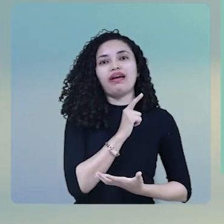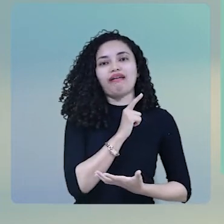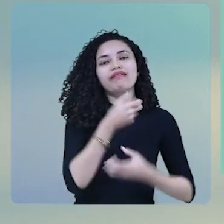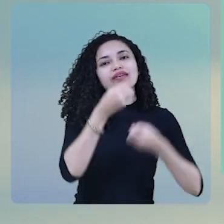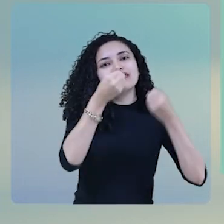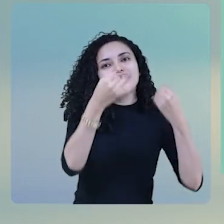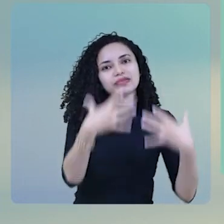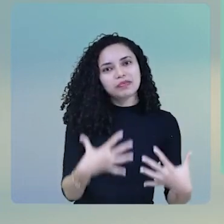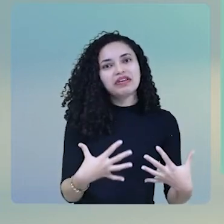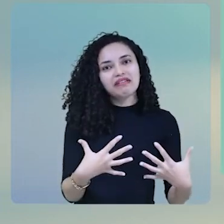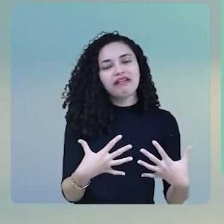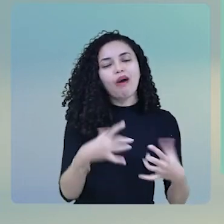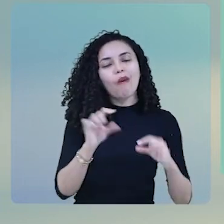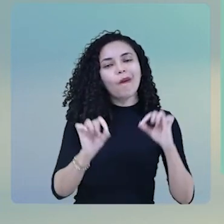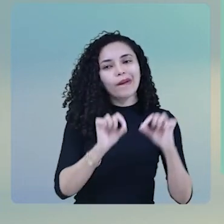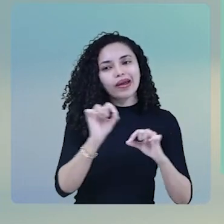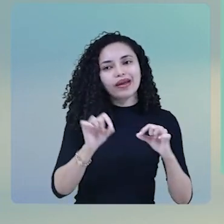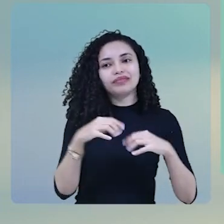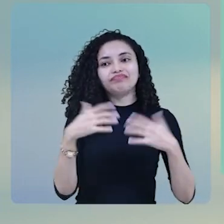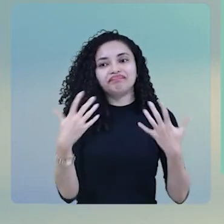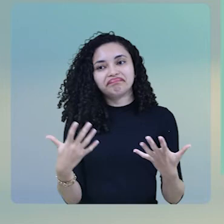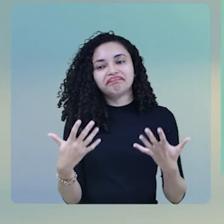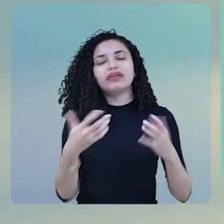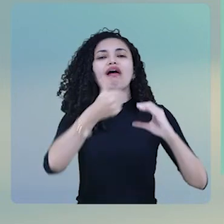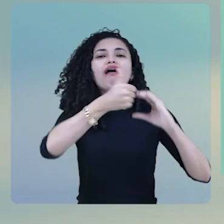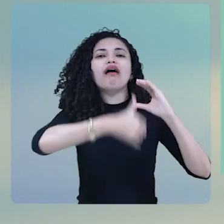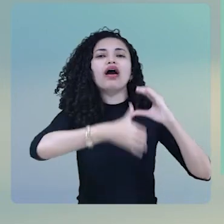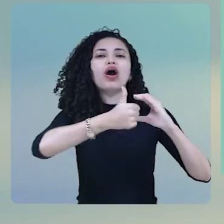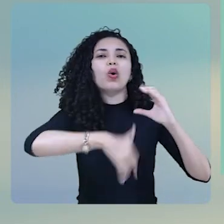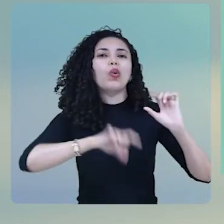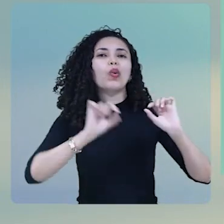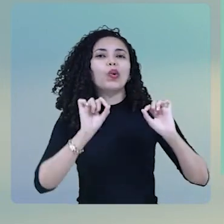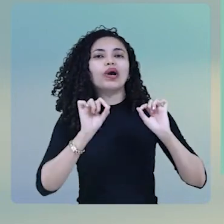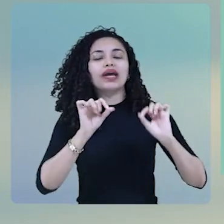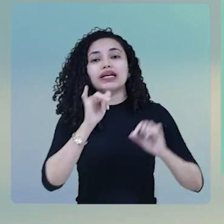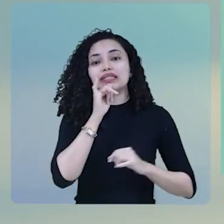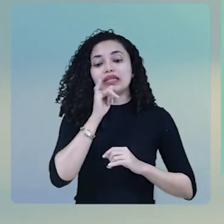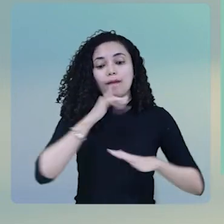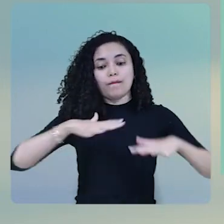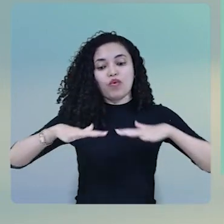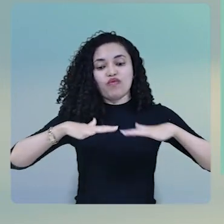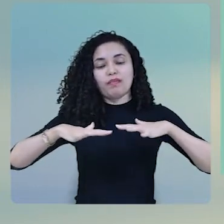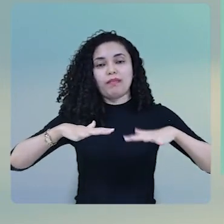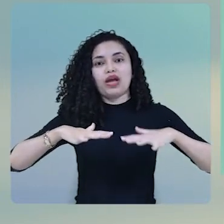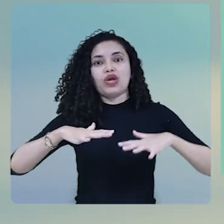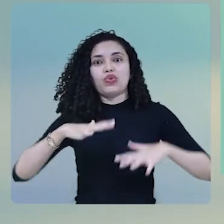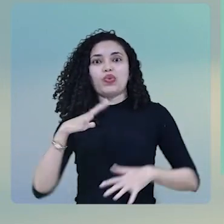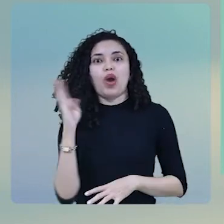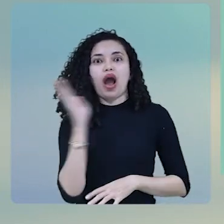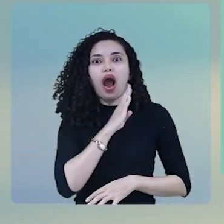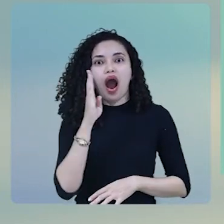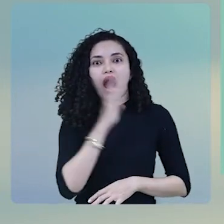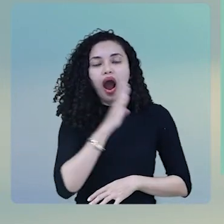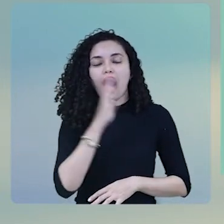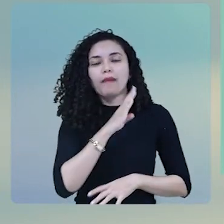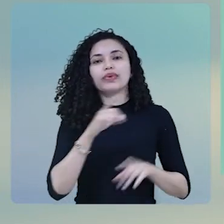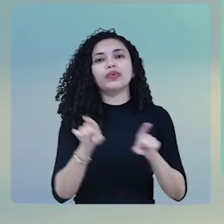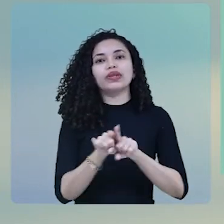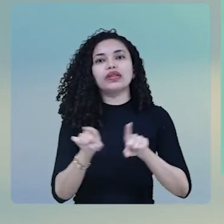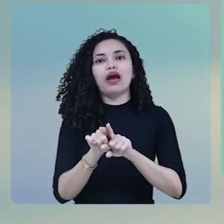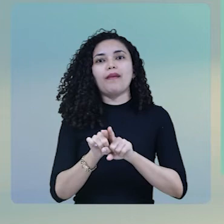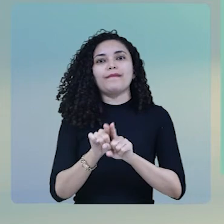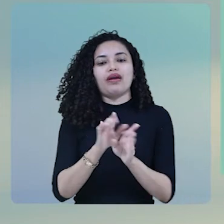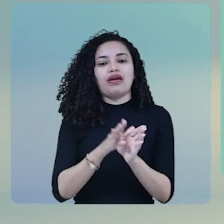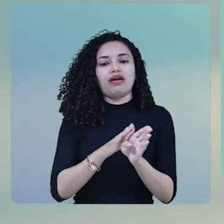agilidade? Quem aqui conseguiria definir agilidade? Então, agilidade nada mais é do